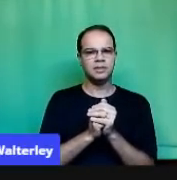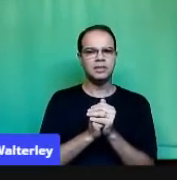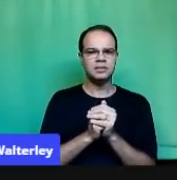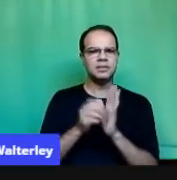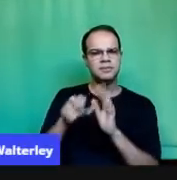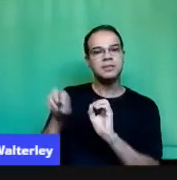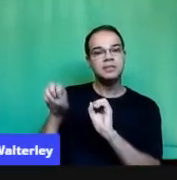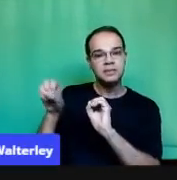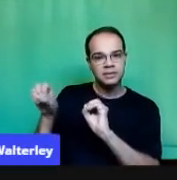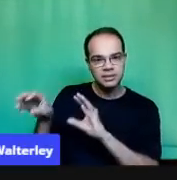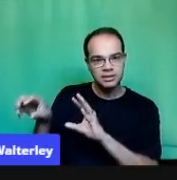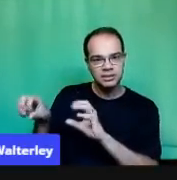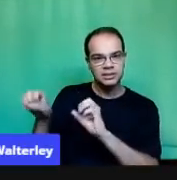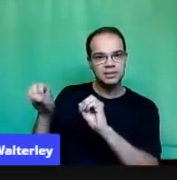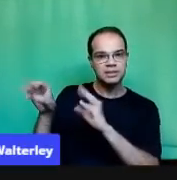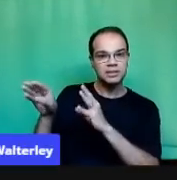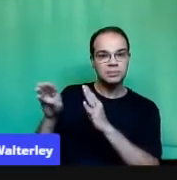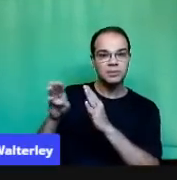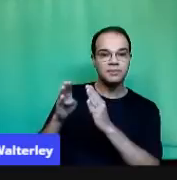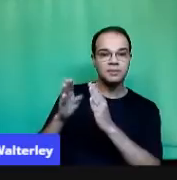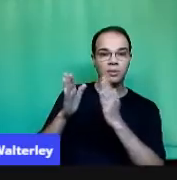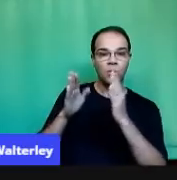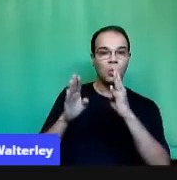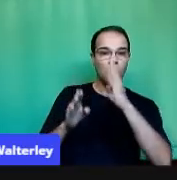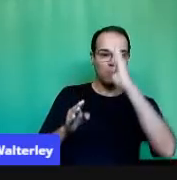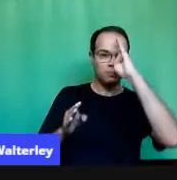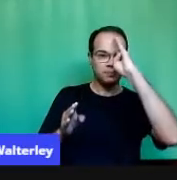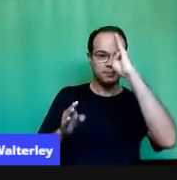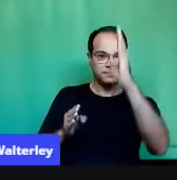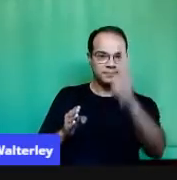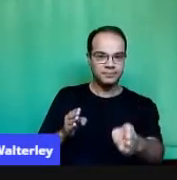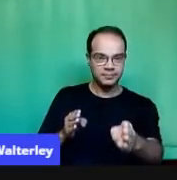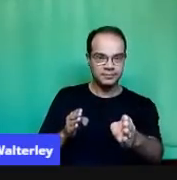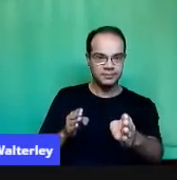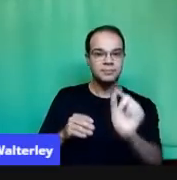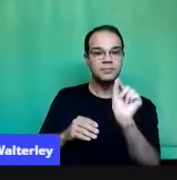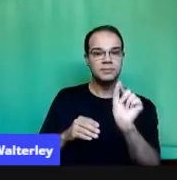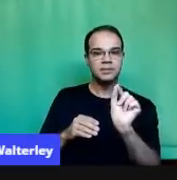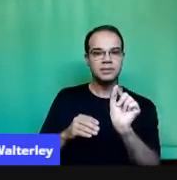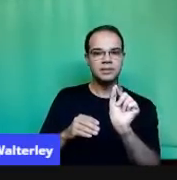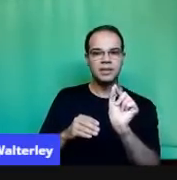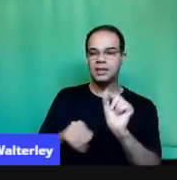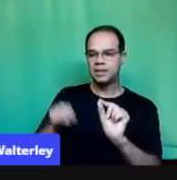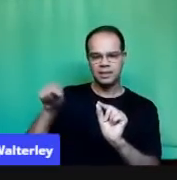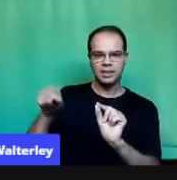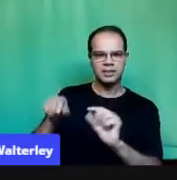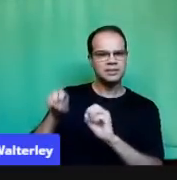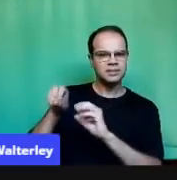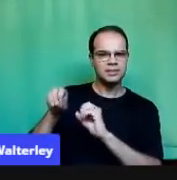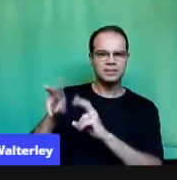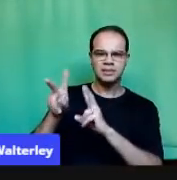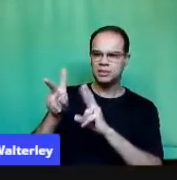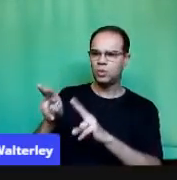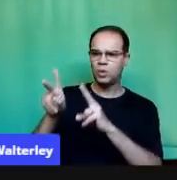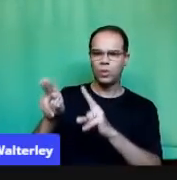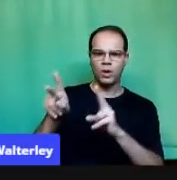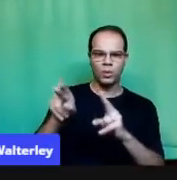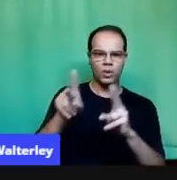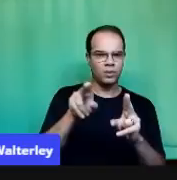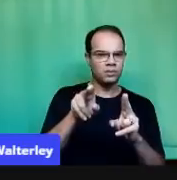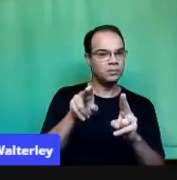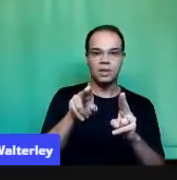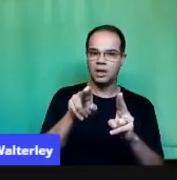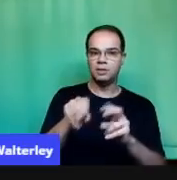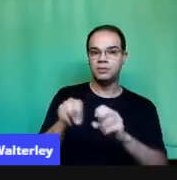transmissão para atingir cada pessoa que é diferente. Quando ela atinge uma